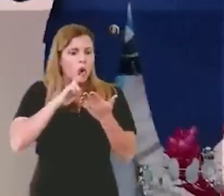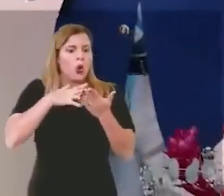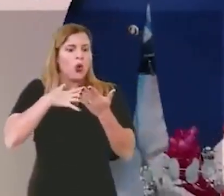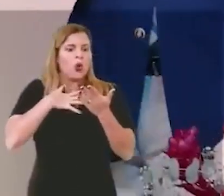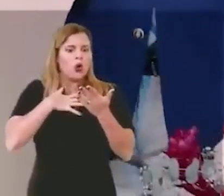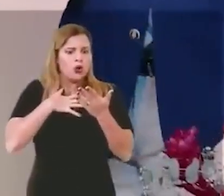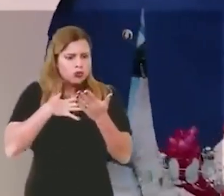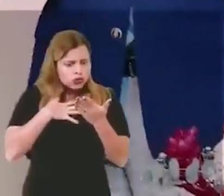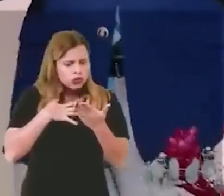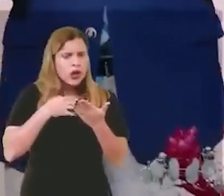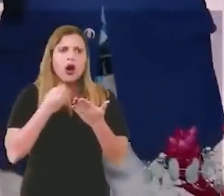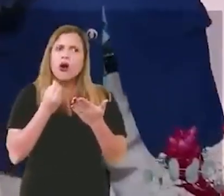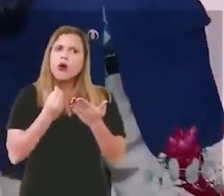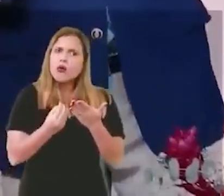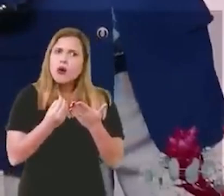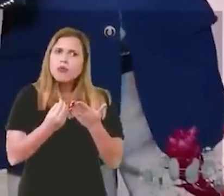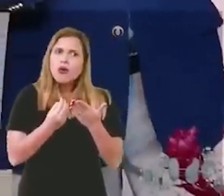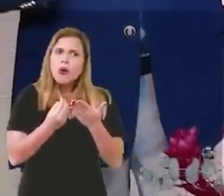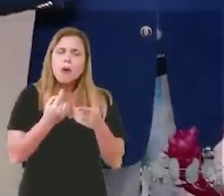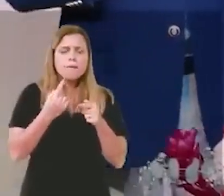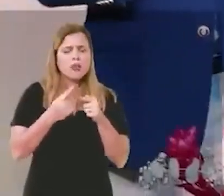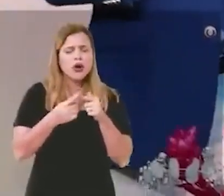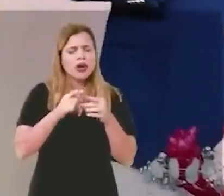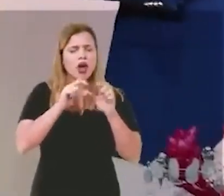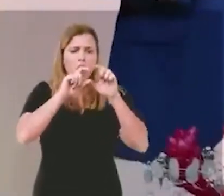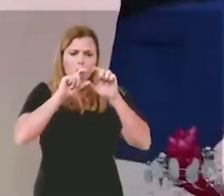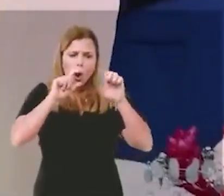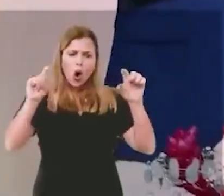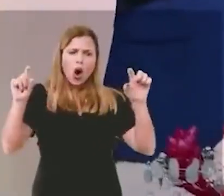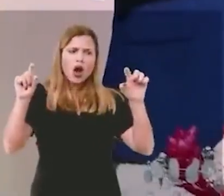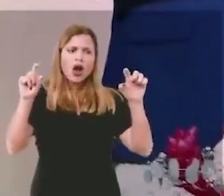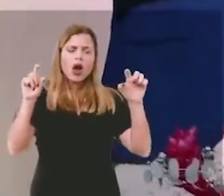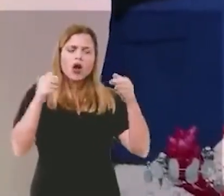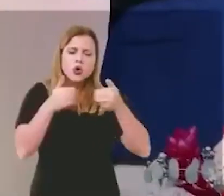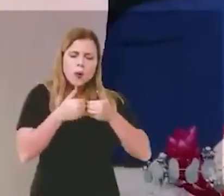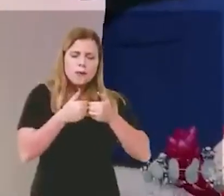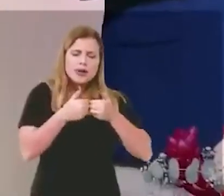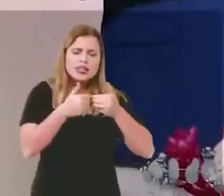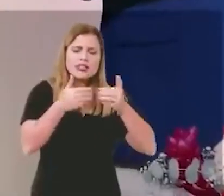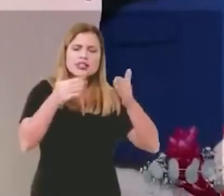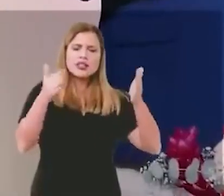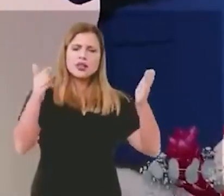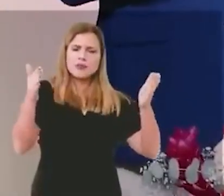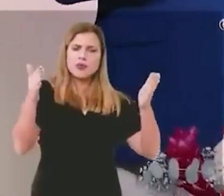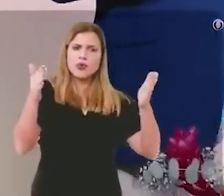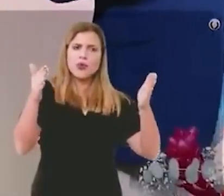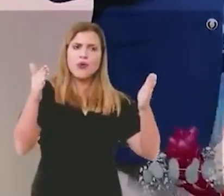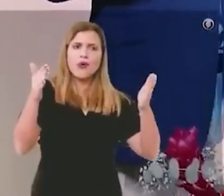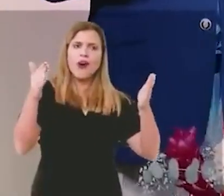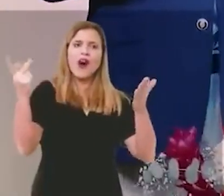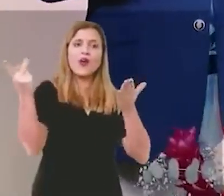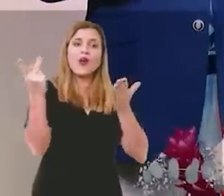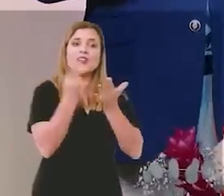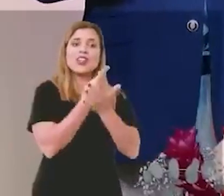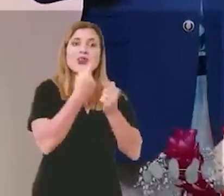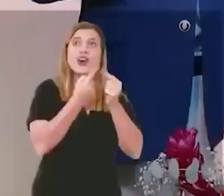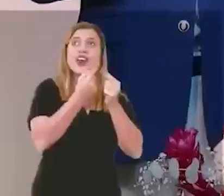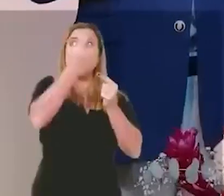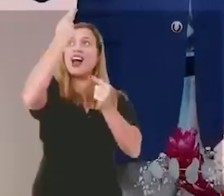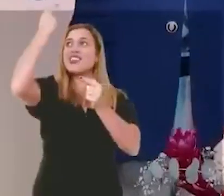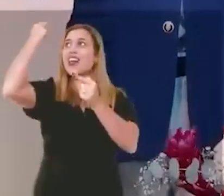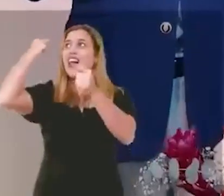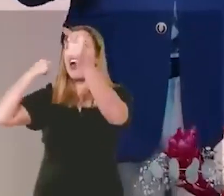Porque vocês percebem o que está escrito aí: no princípio era o Verbo. Vocês que têm uma